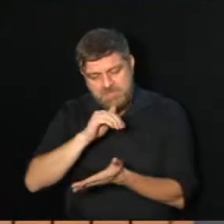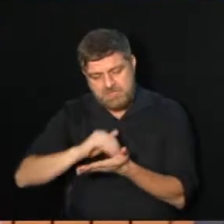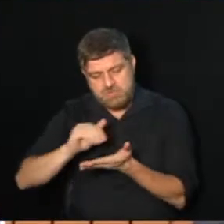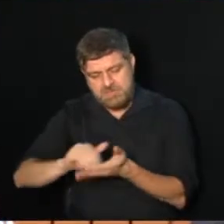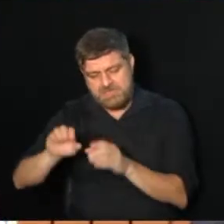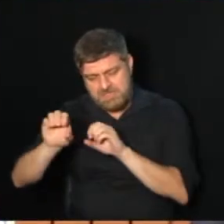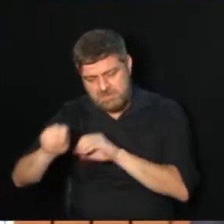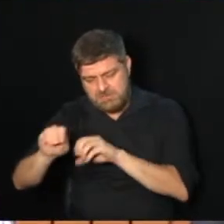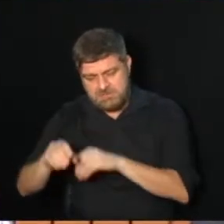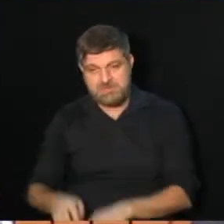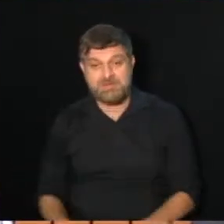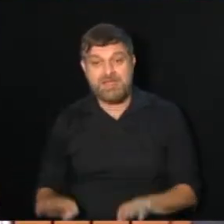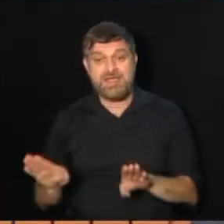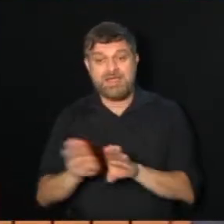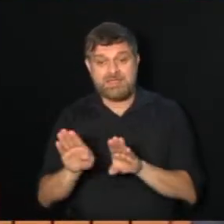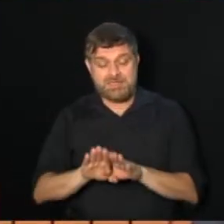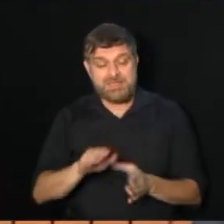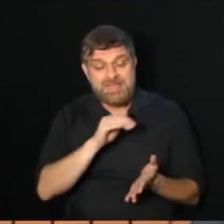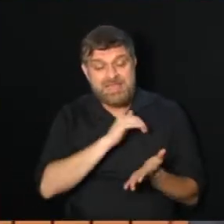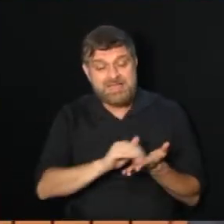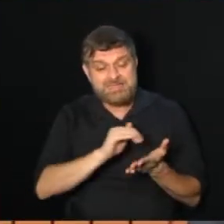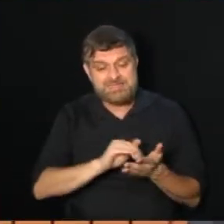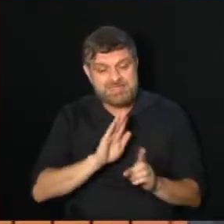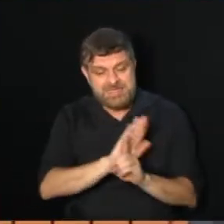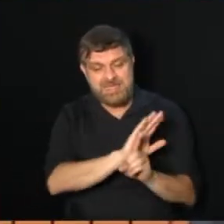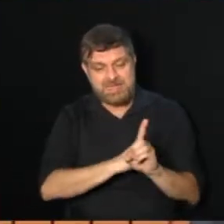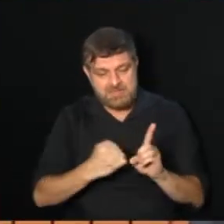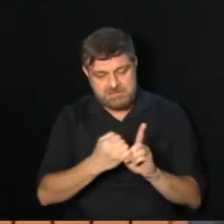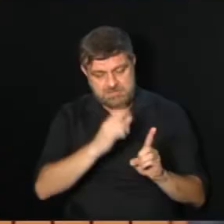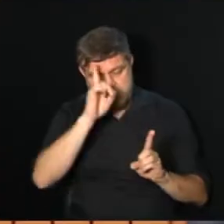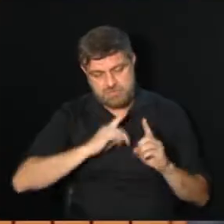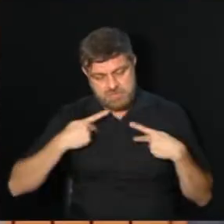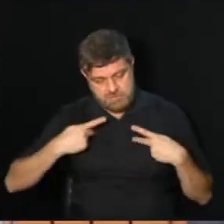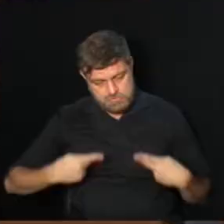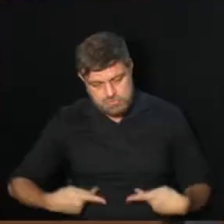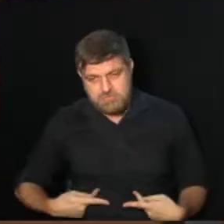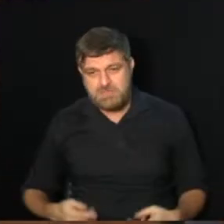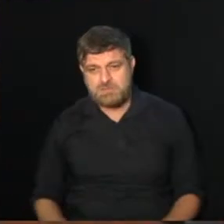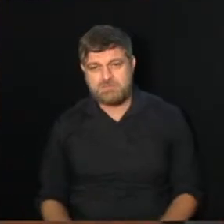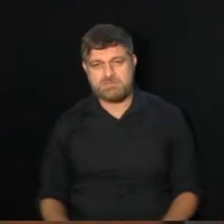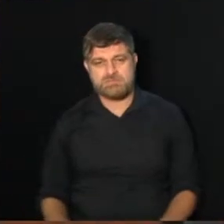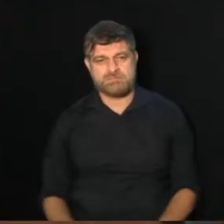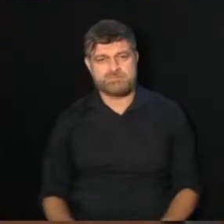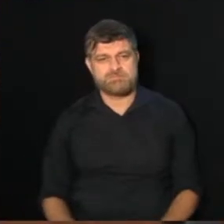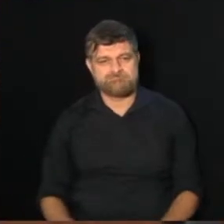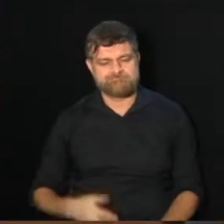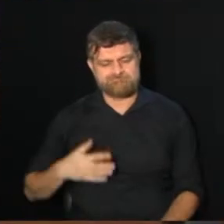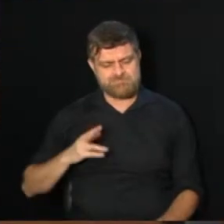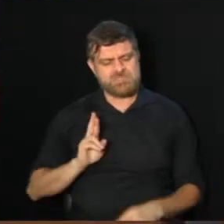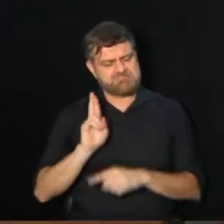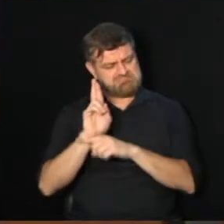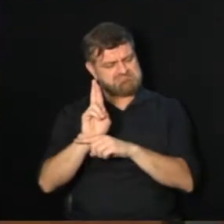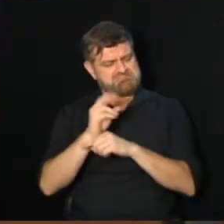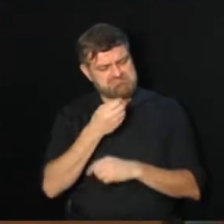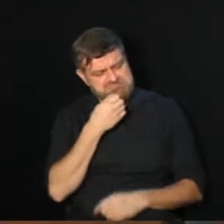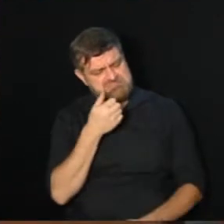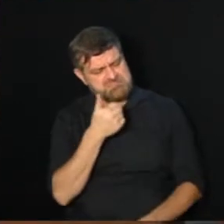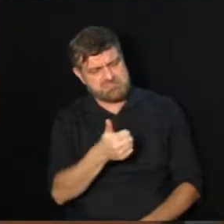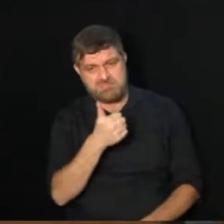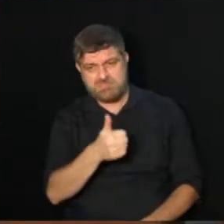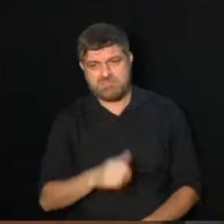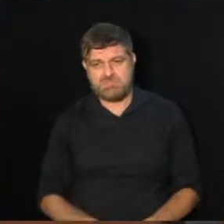Pelizer, e a Cida, a secretária Eliane Jocelaine, mas vocês representaram muito bem. Elas são